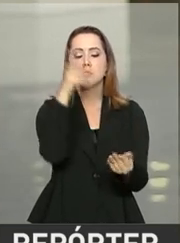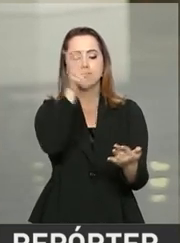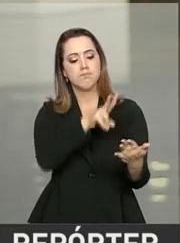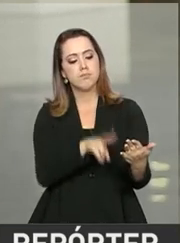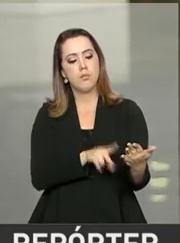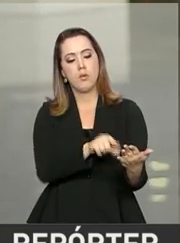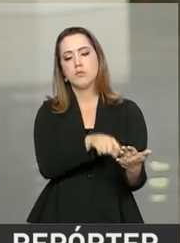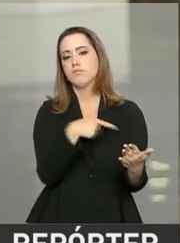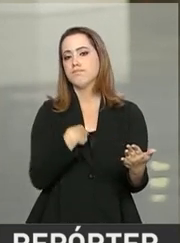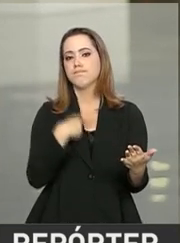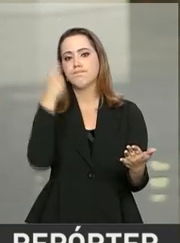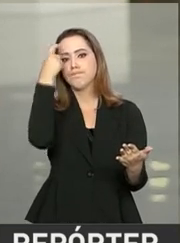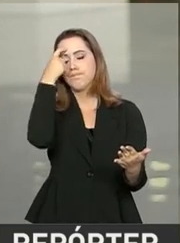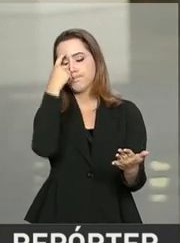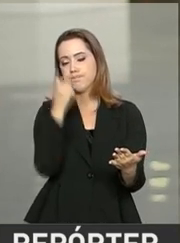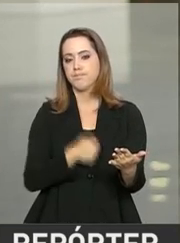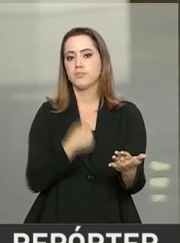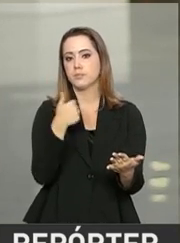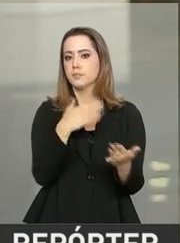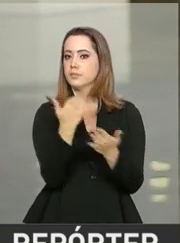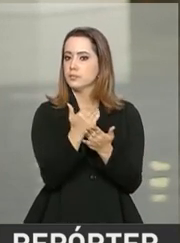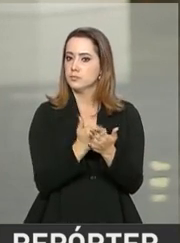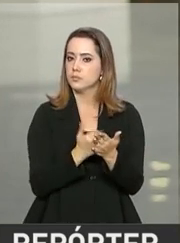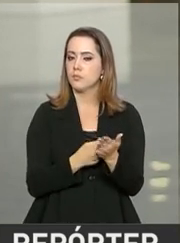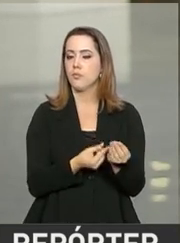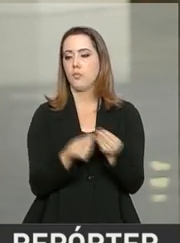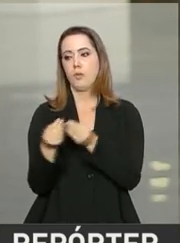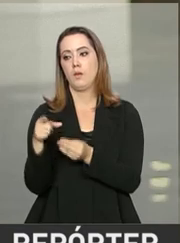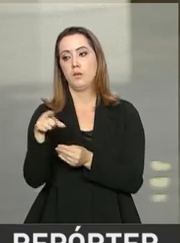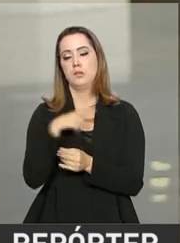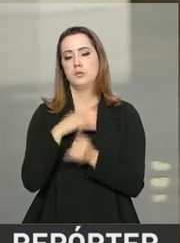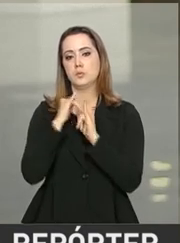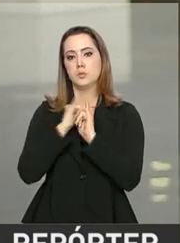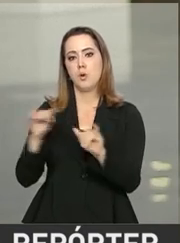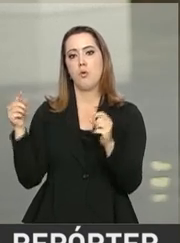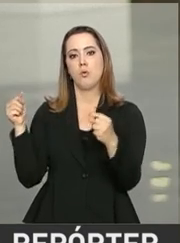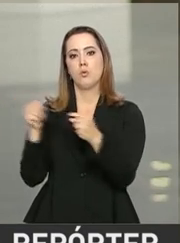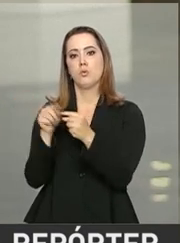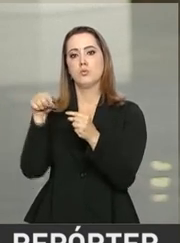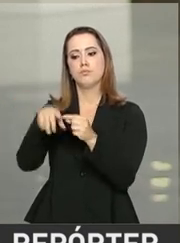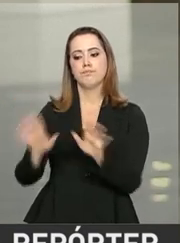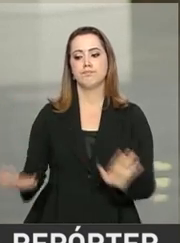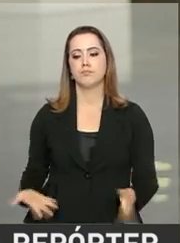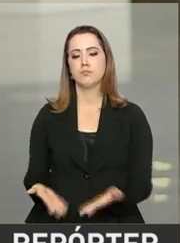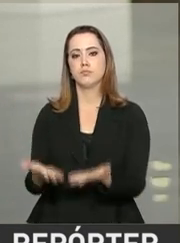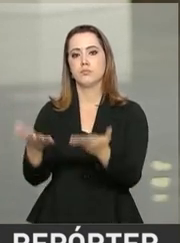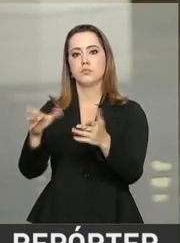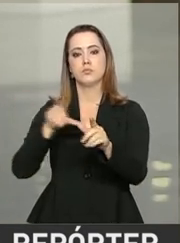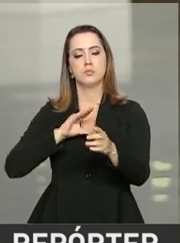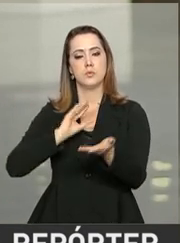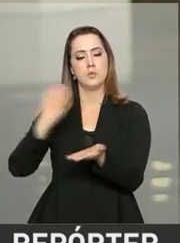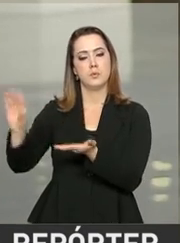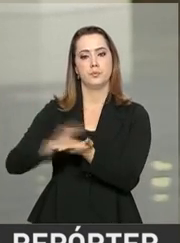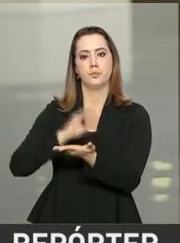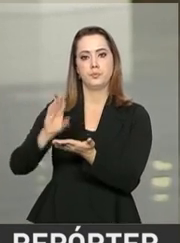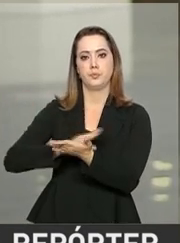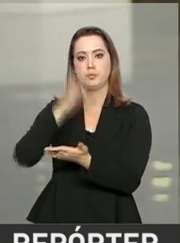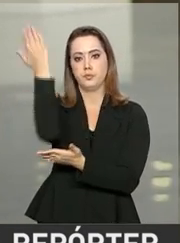a concessão. No lançamento do plano, o presidente Michel Temer afirmou que o objetivo é alavancar os investimentos no